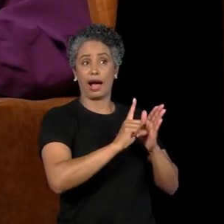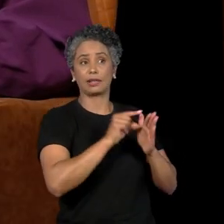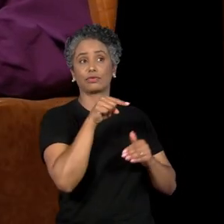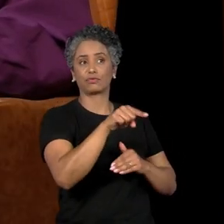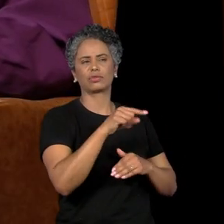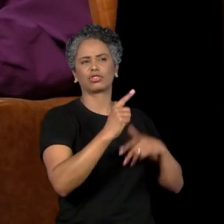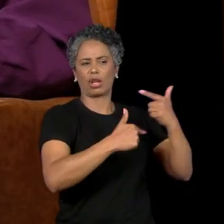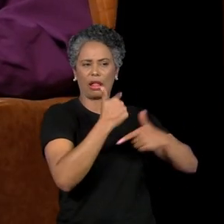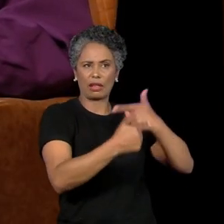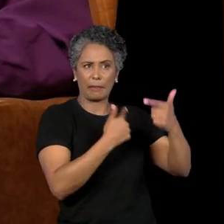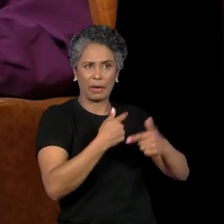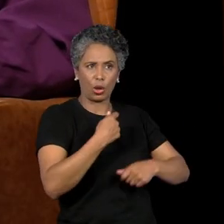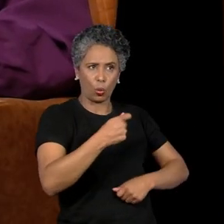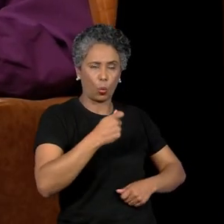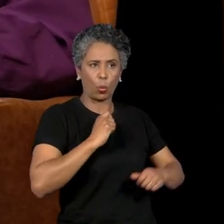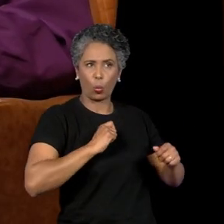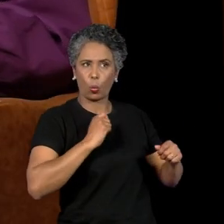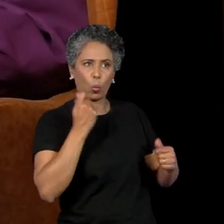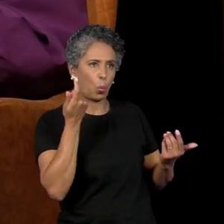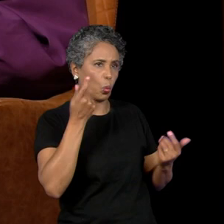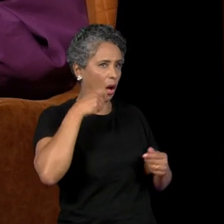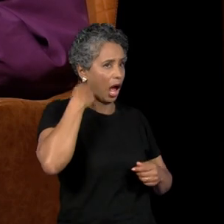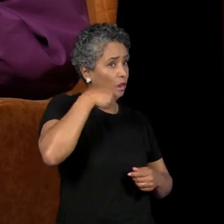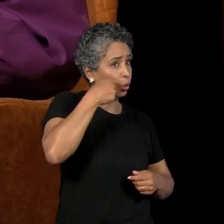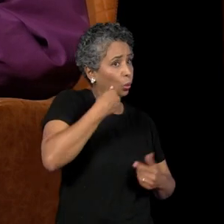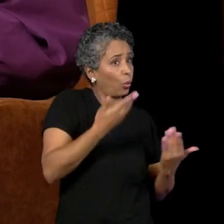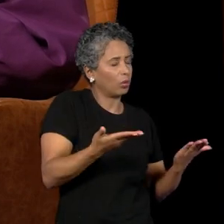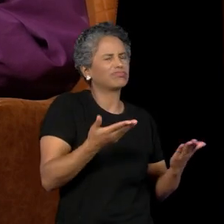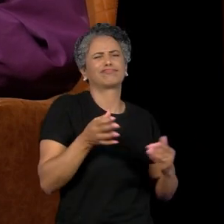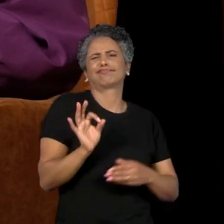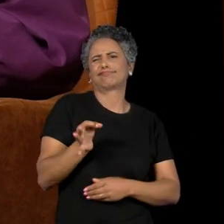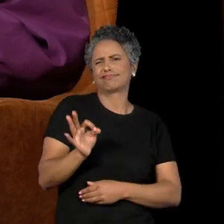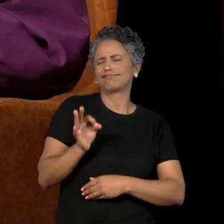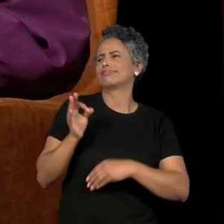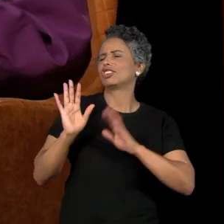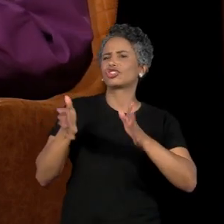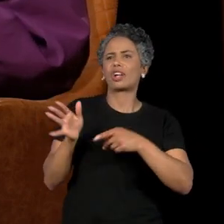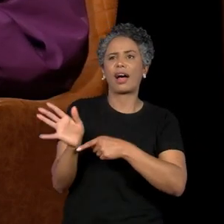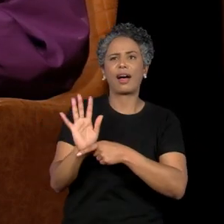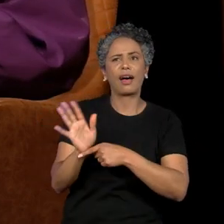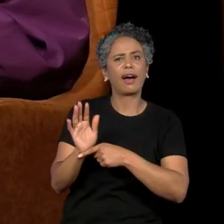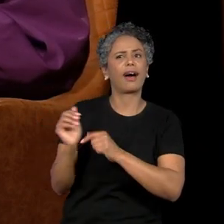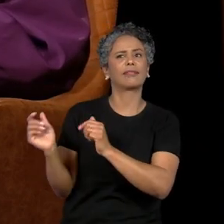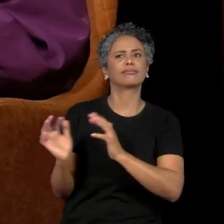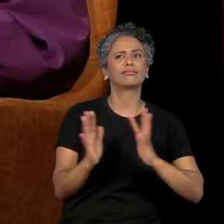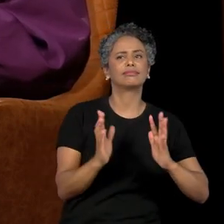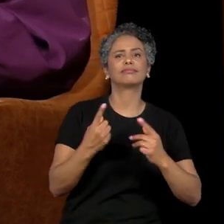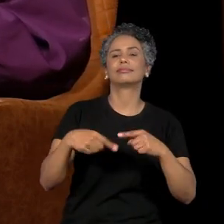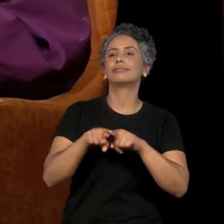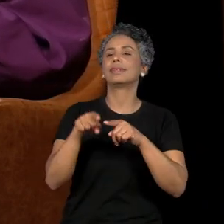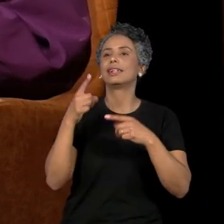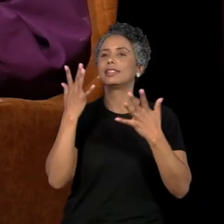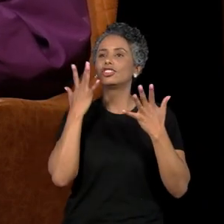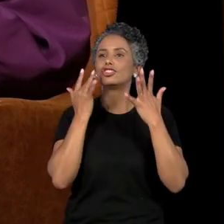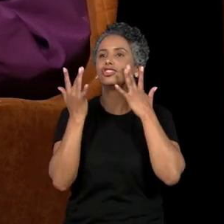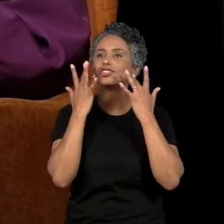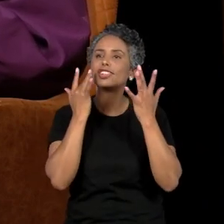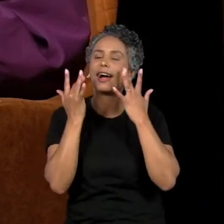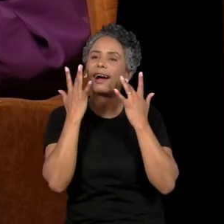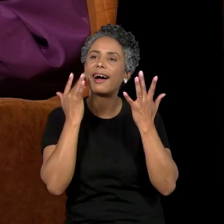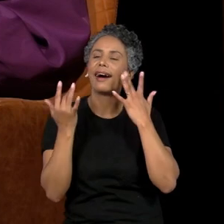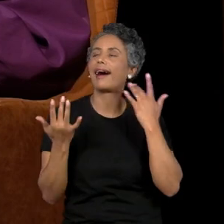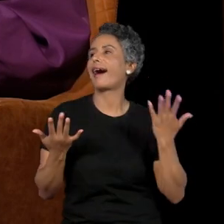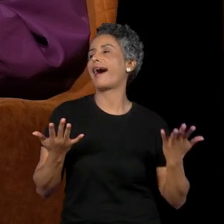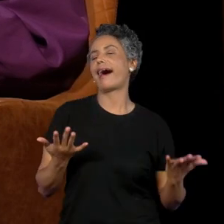eu fiz. Eu fiz no cinema... Fiz em teatro, né? Oscar Wilde, eu